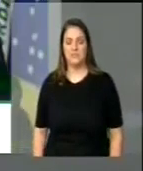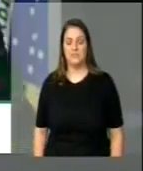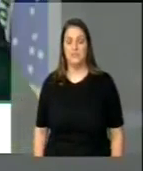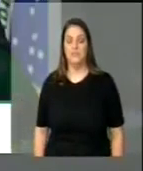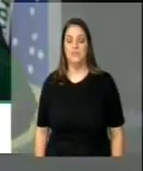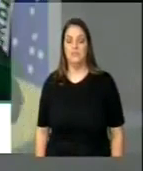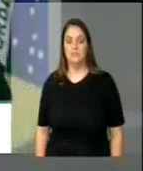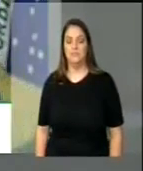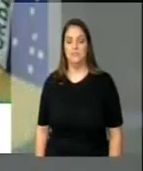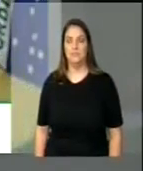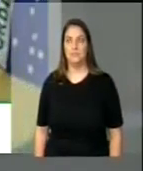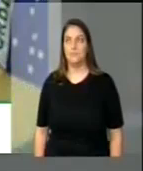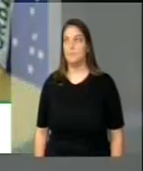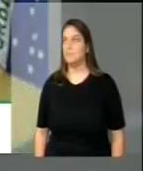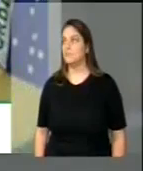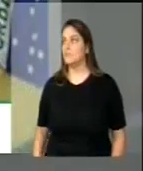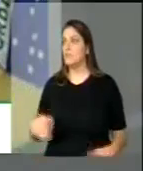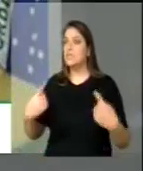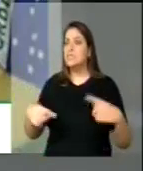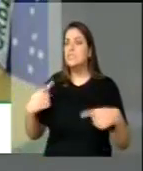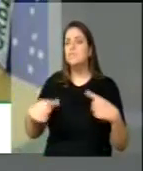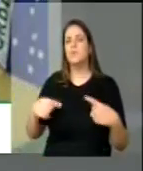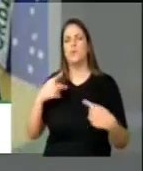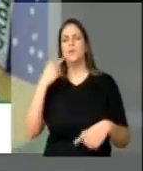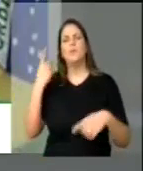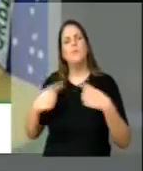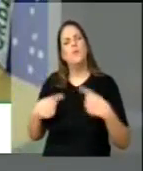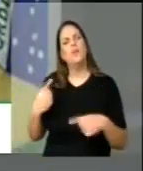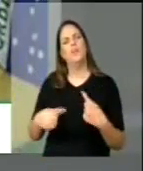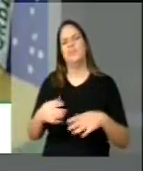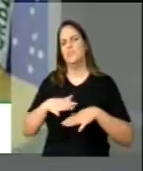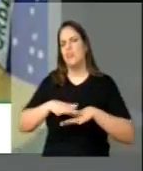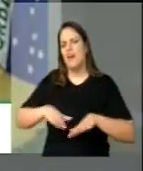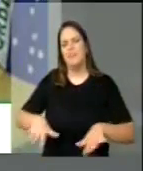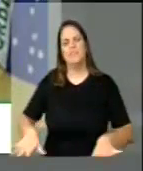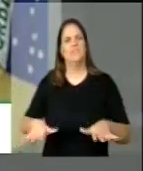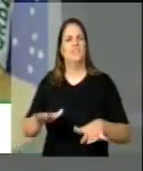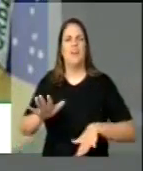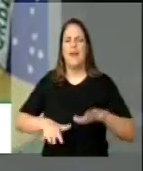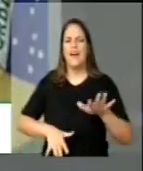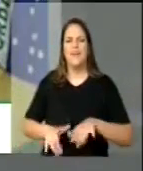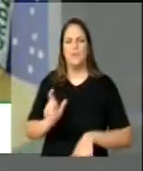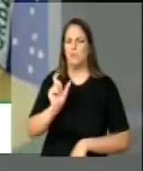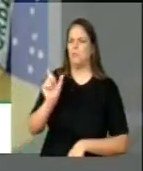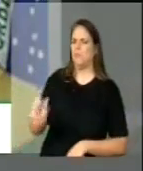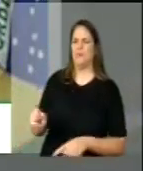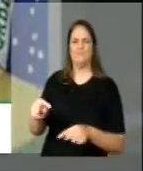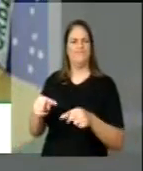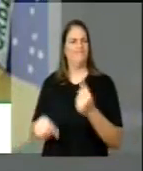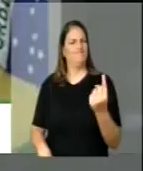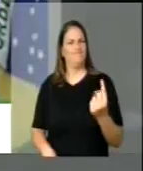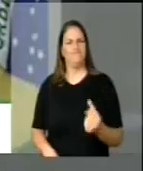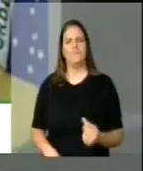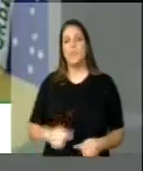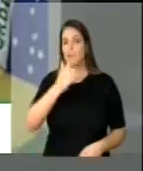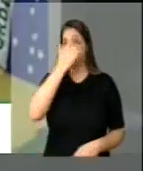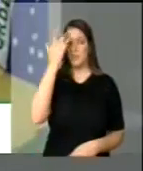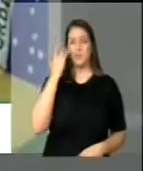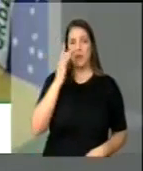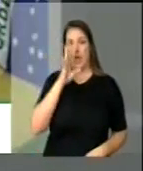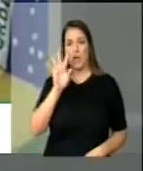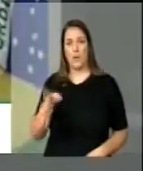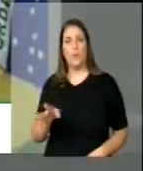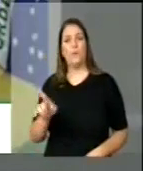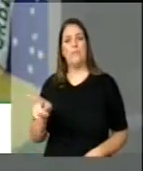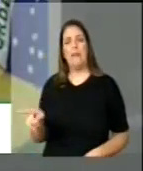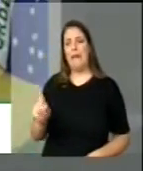Somente a disputa política que levava a esse tipo de colocação. Os que o acusaram de ser um